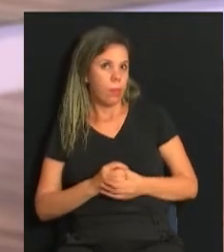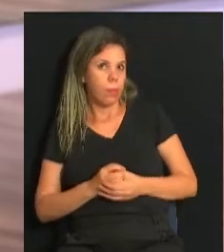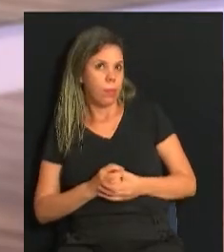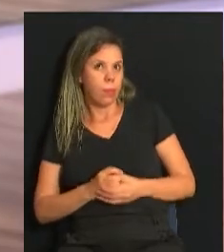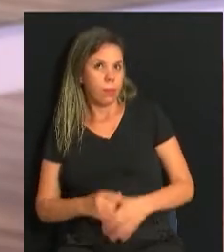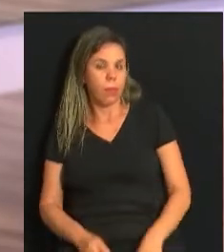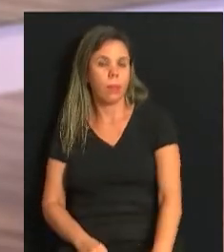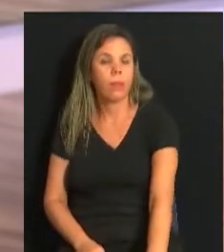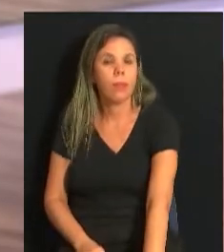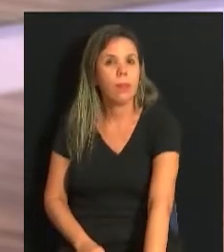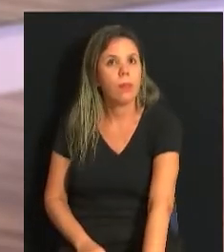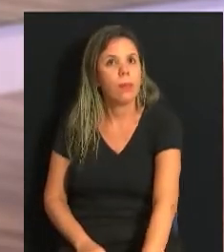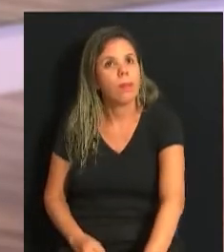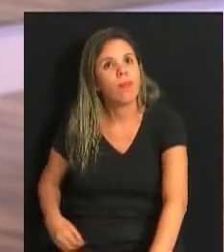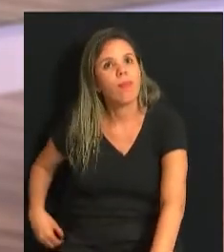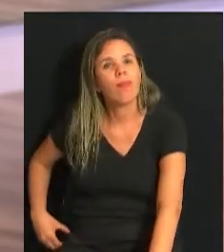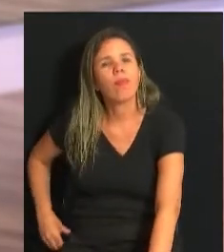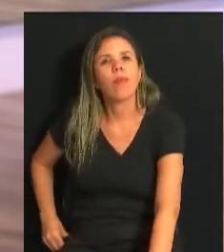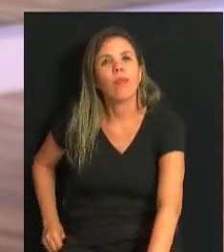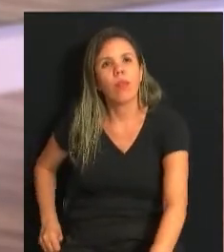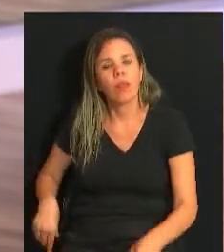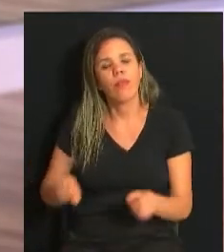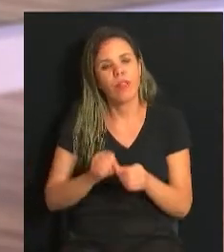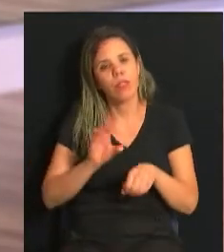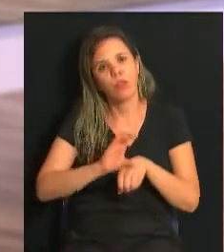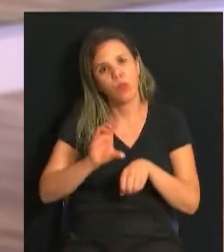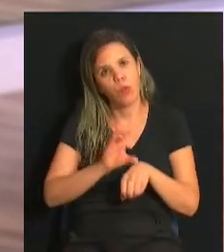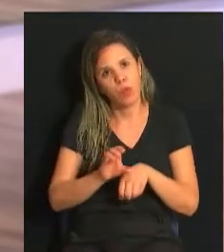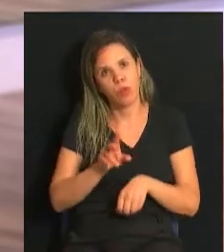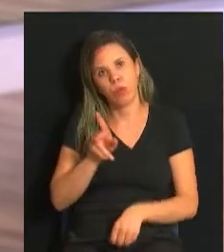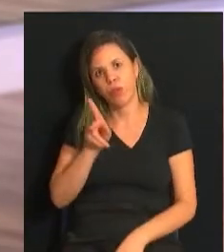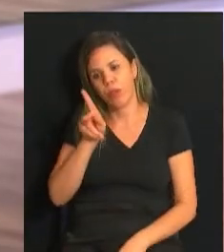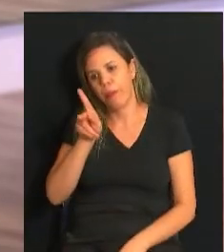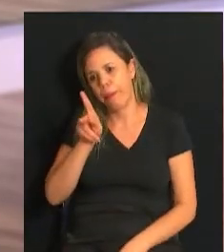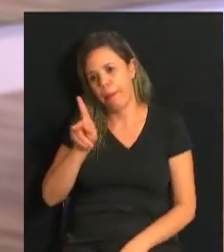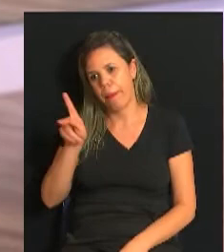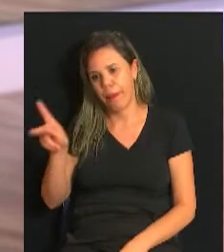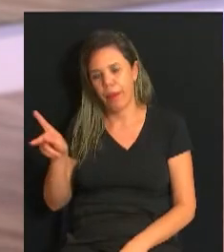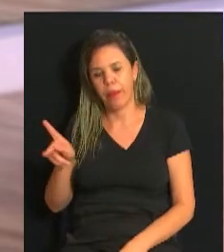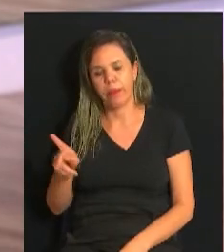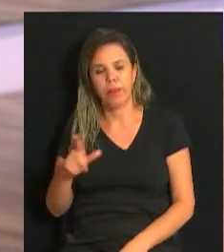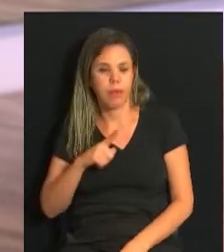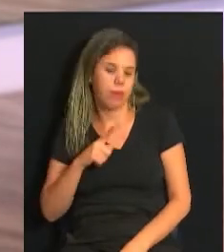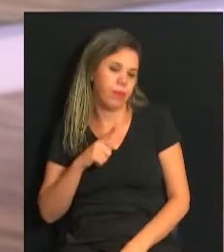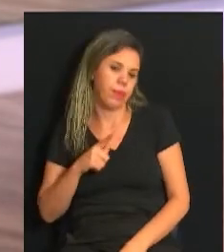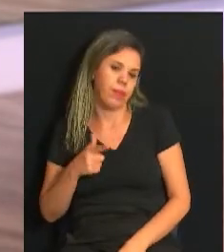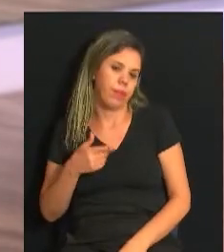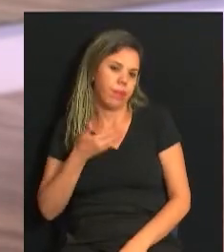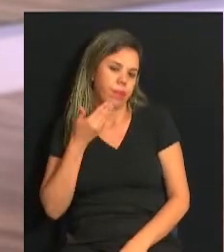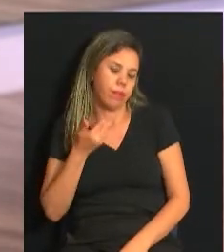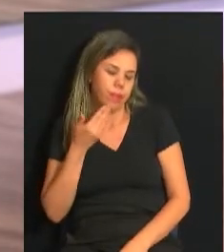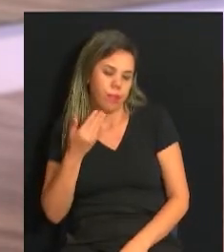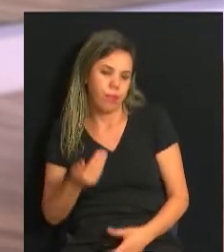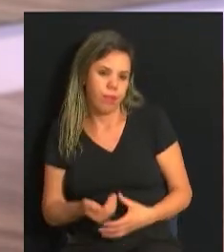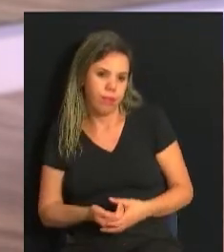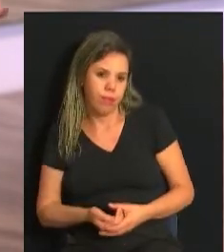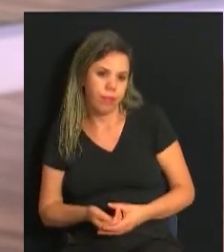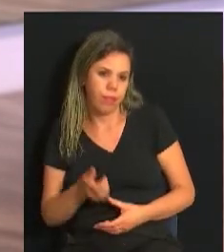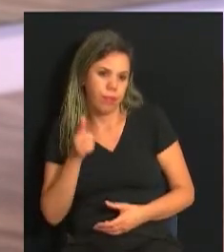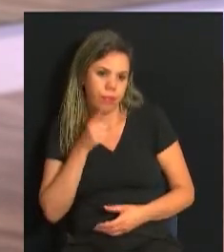fazer também publicidade propaganda Então eu tinha eu tinha essa porta de entrada na espaço né